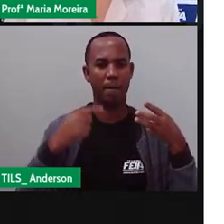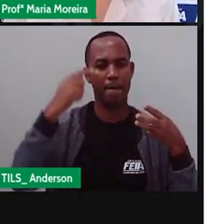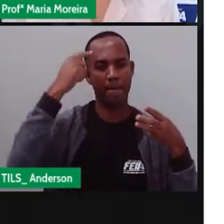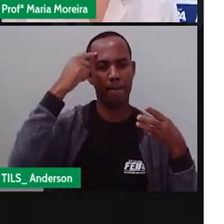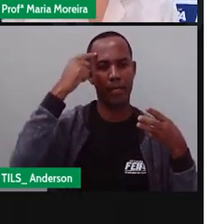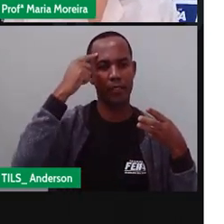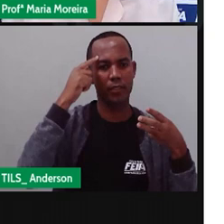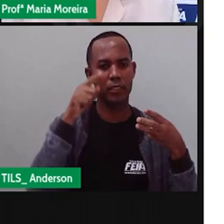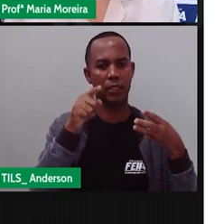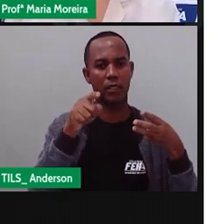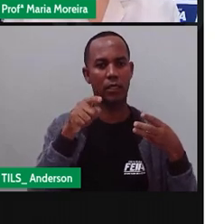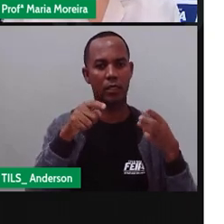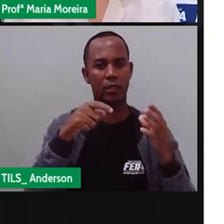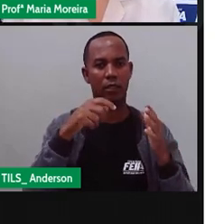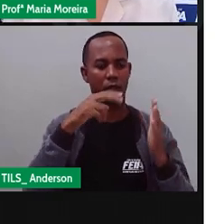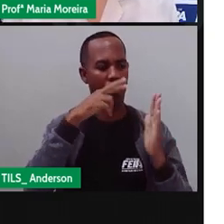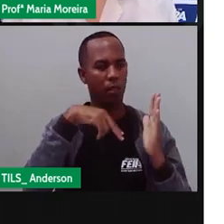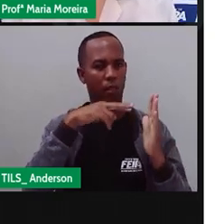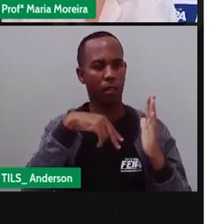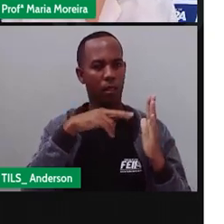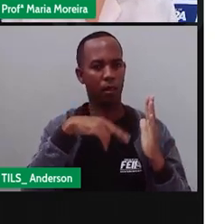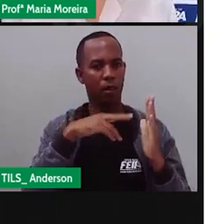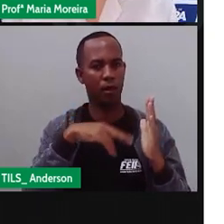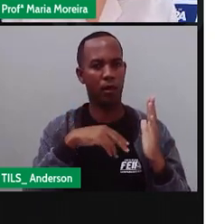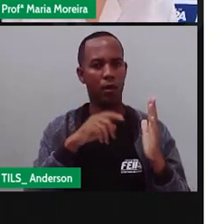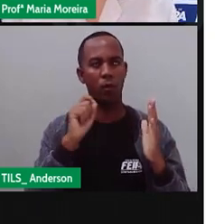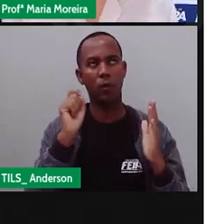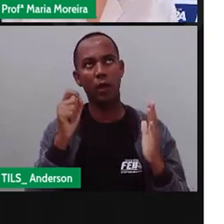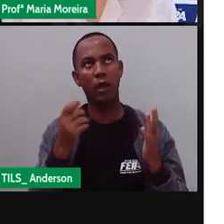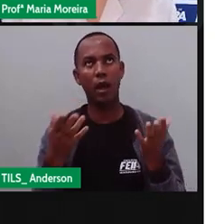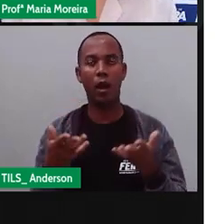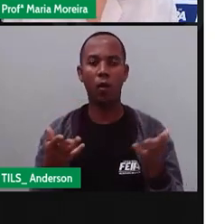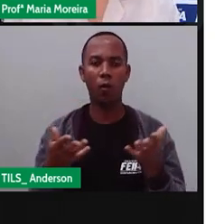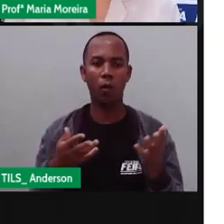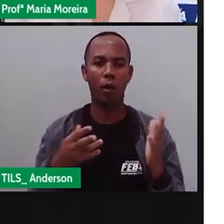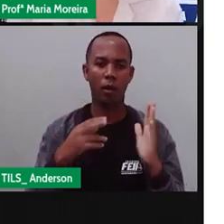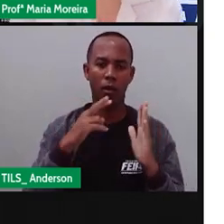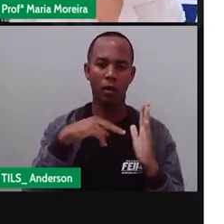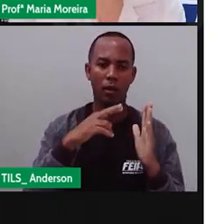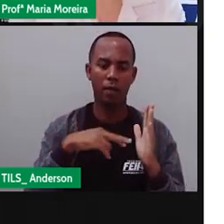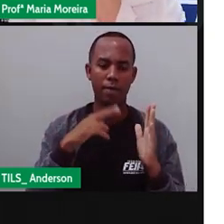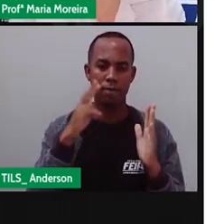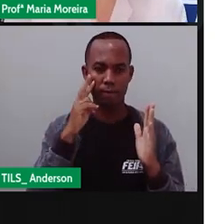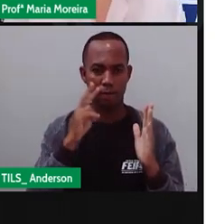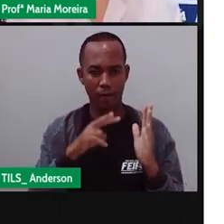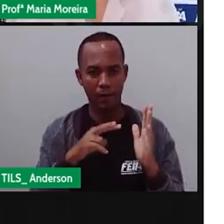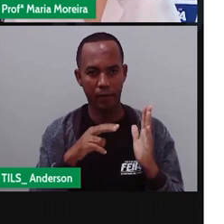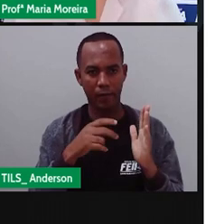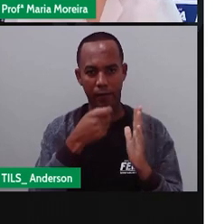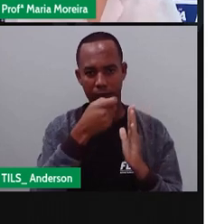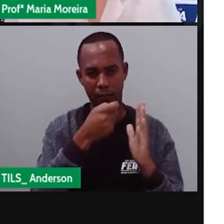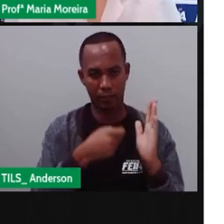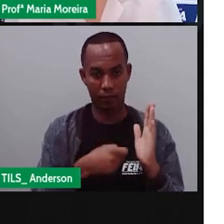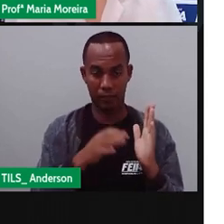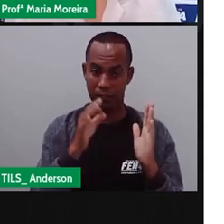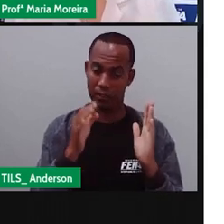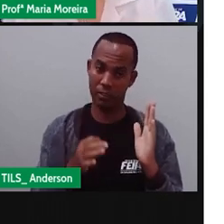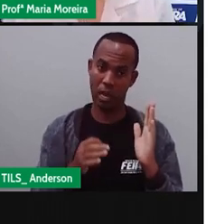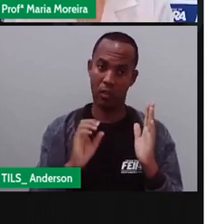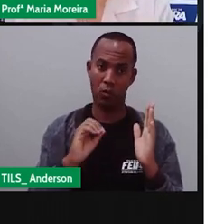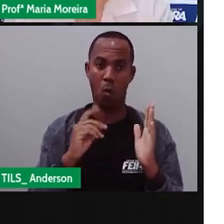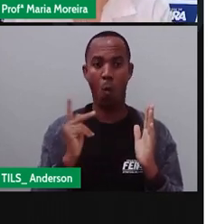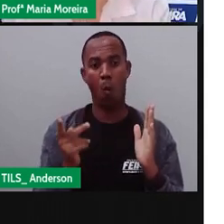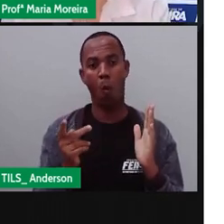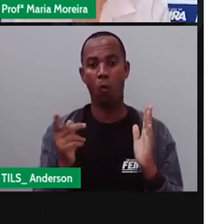leitor. Depois que você terminar o seu texto, você faz. Agora eu vou fazer a leitura, para ver se o que eu escrevi faz sentido, se